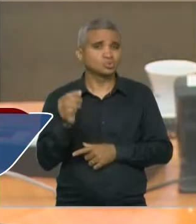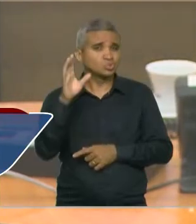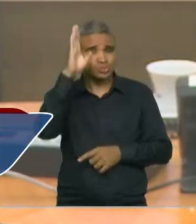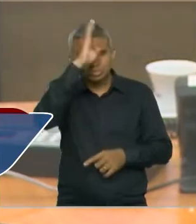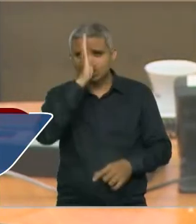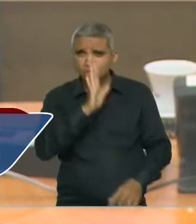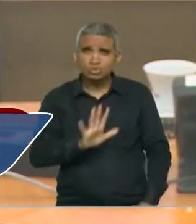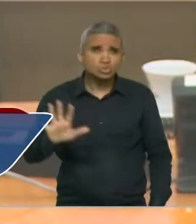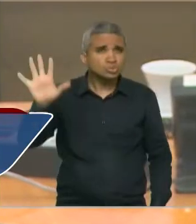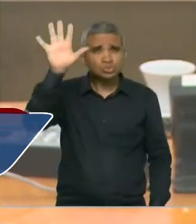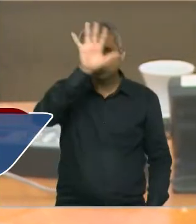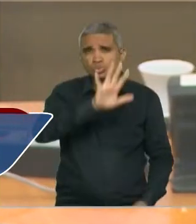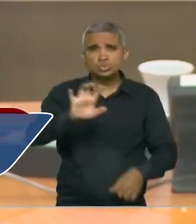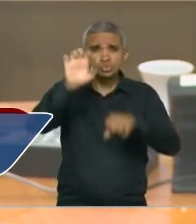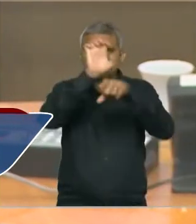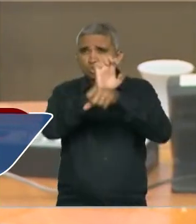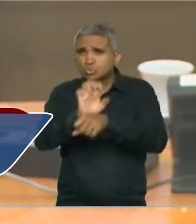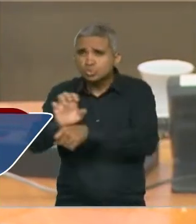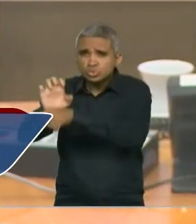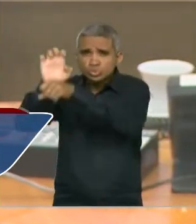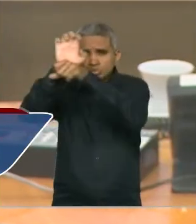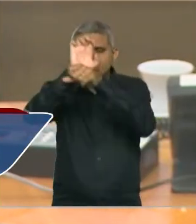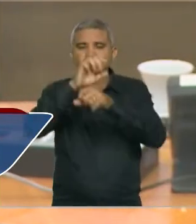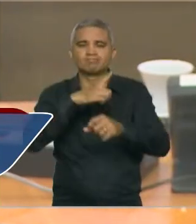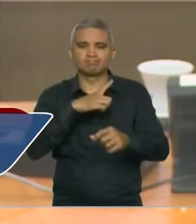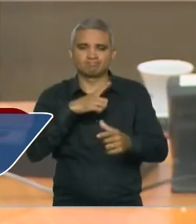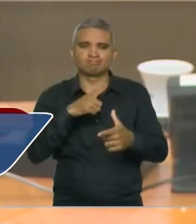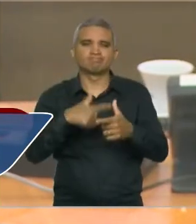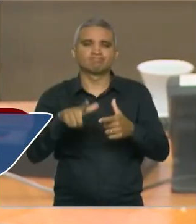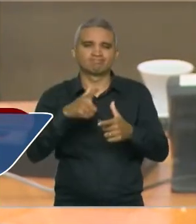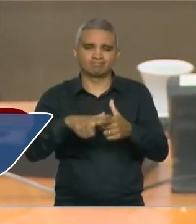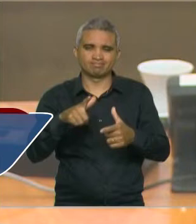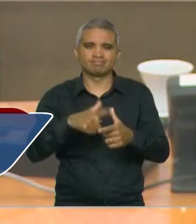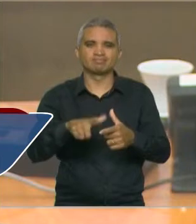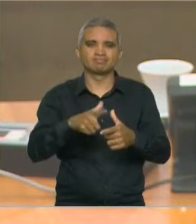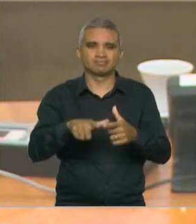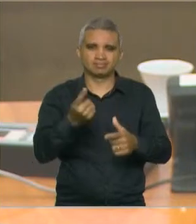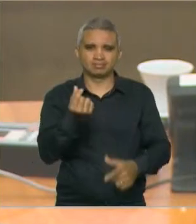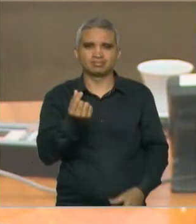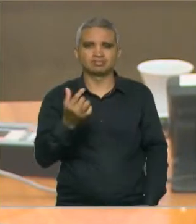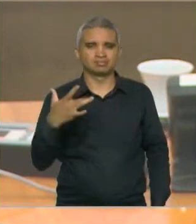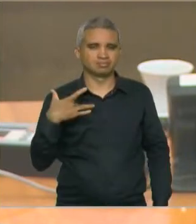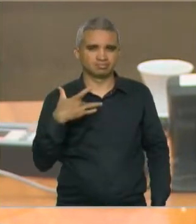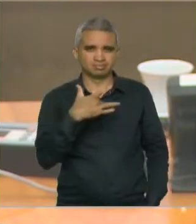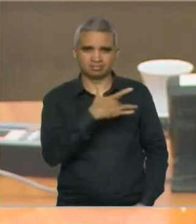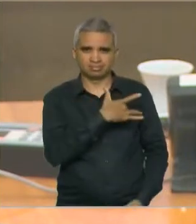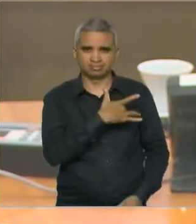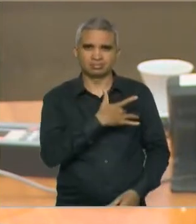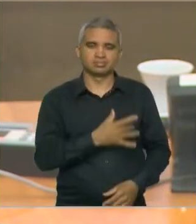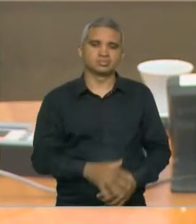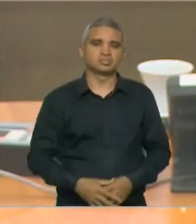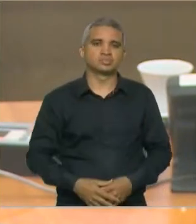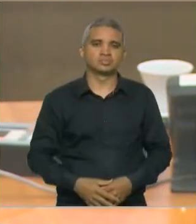por dificuldades no financiamento da saúde. Se a gente for olhar para o passado, a gente ampliou muito.